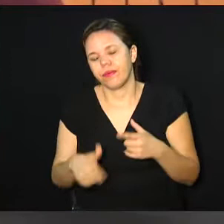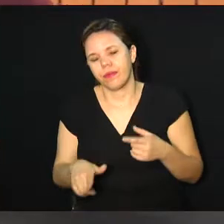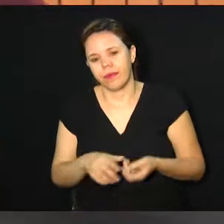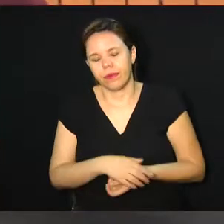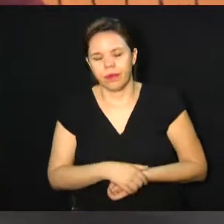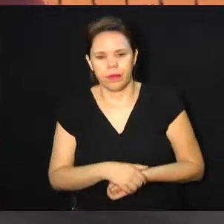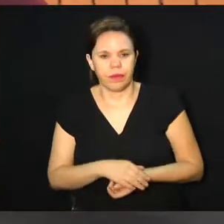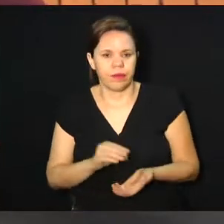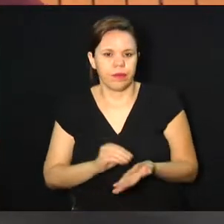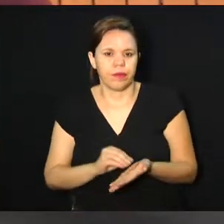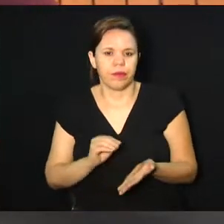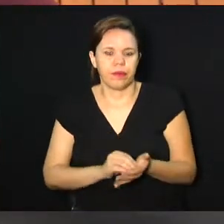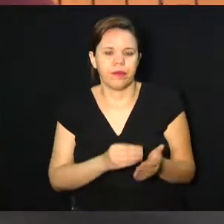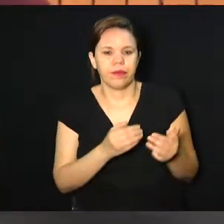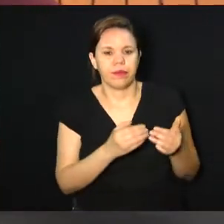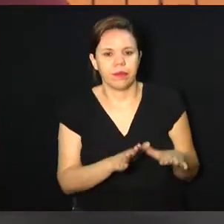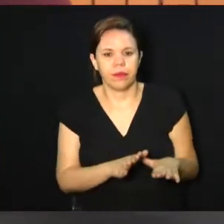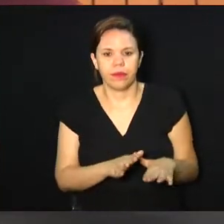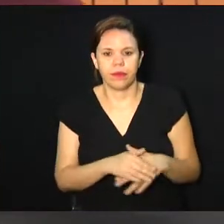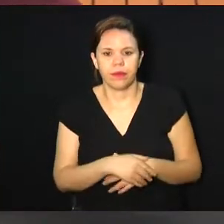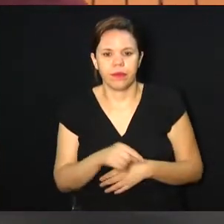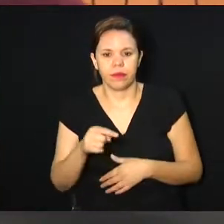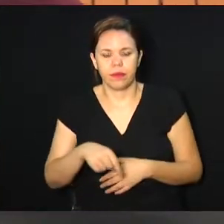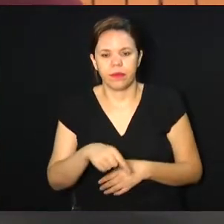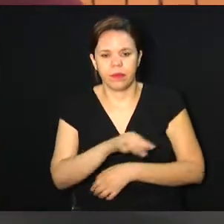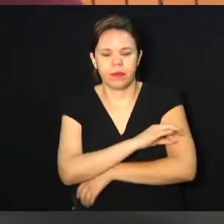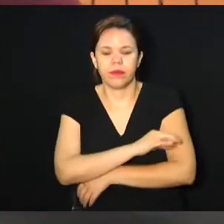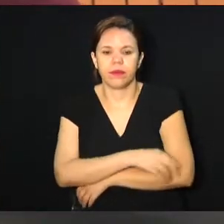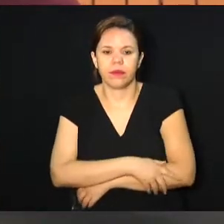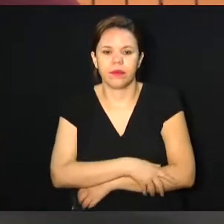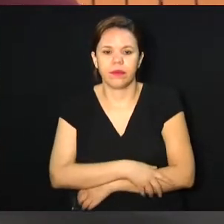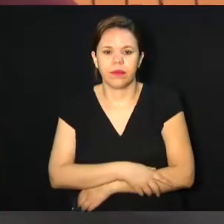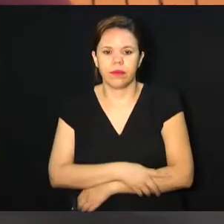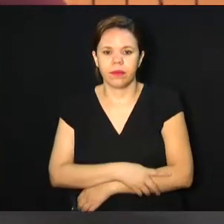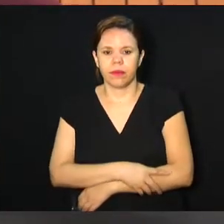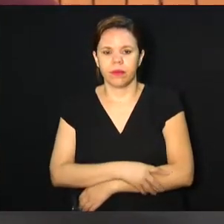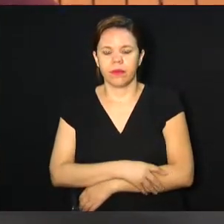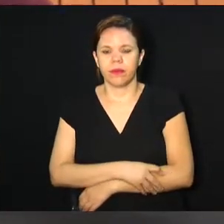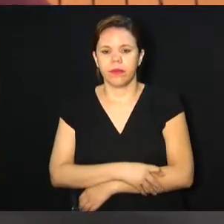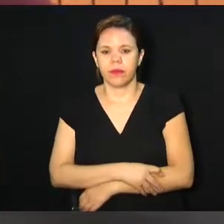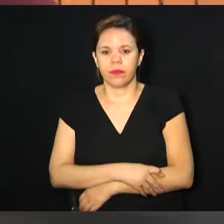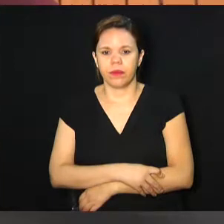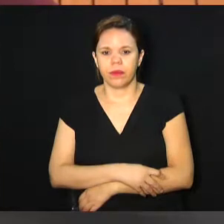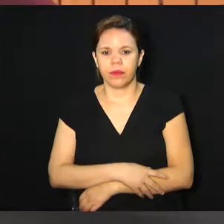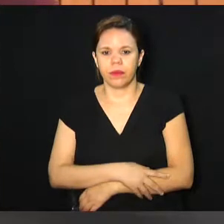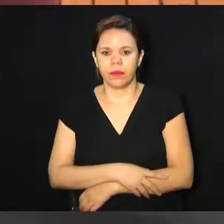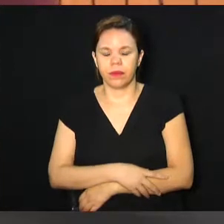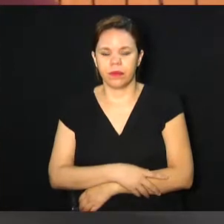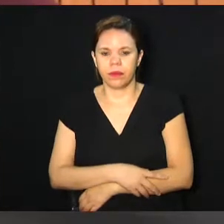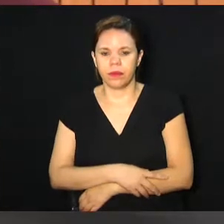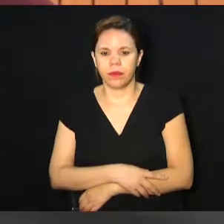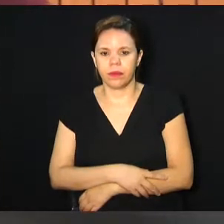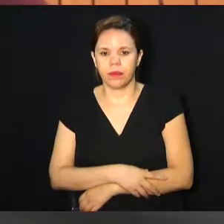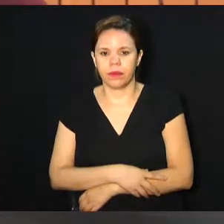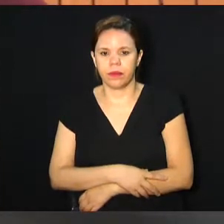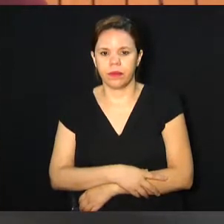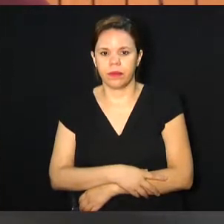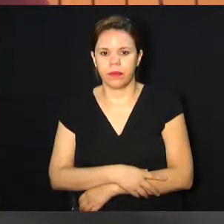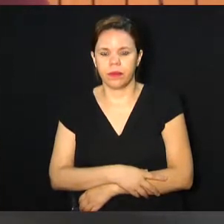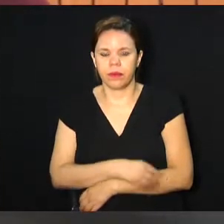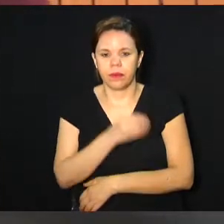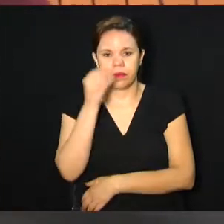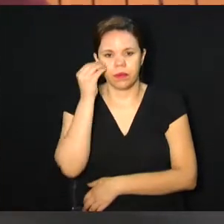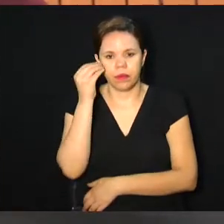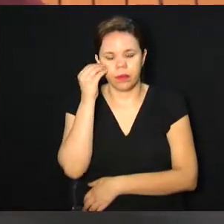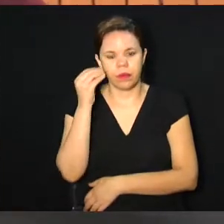na falta de abertura dessa prefeitura. E, para tentar